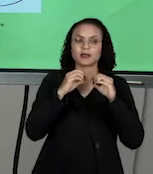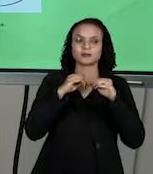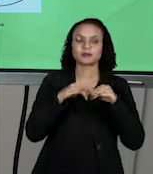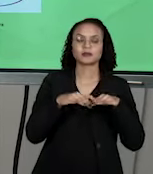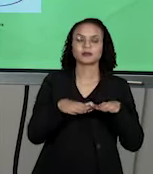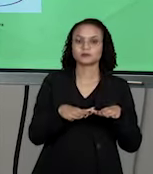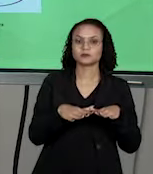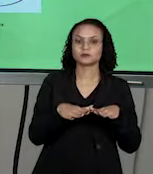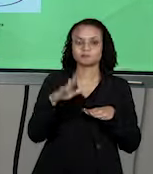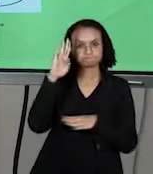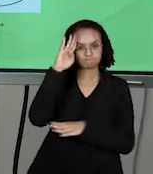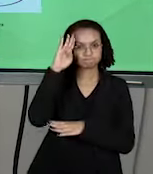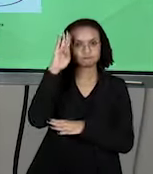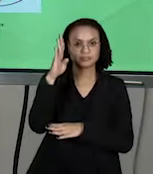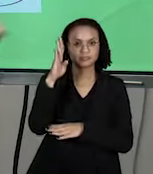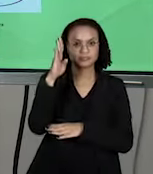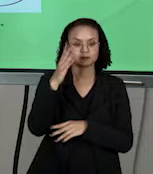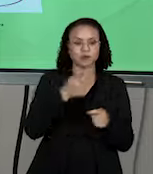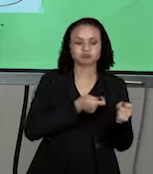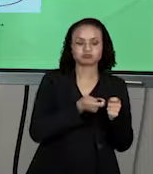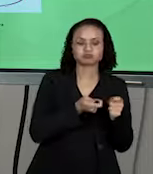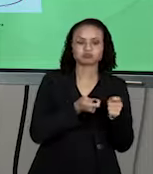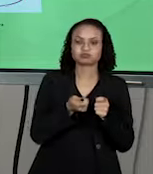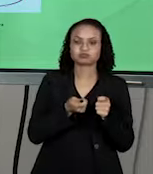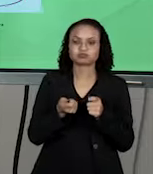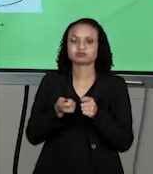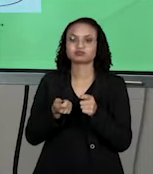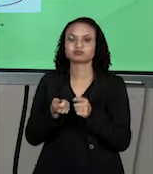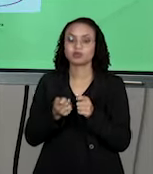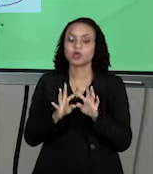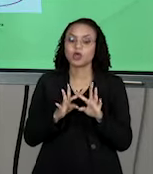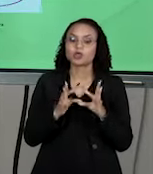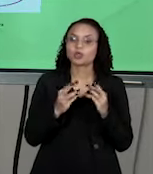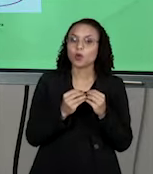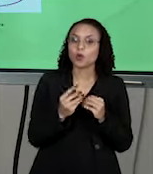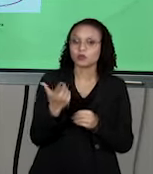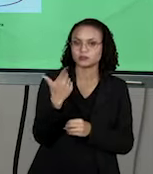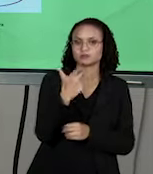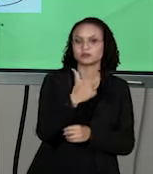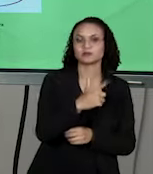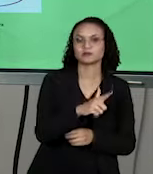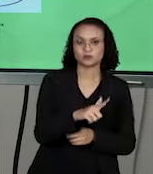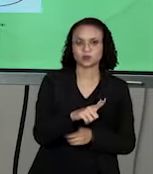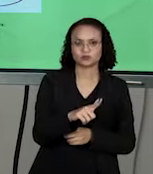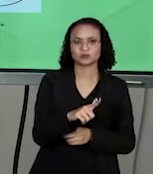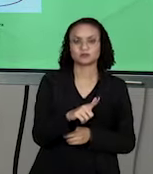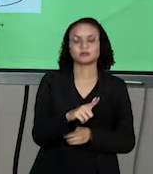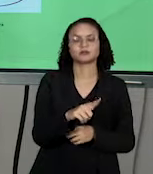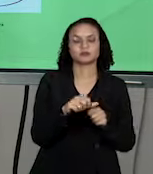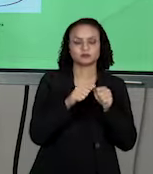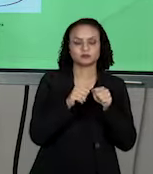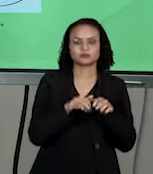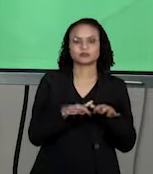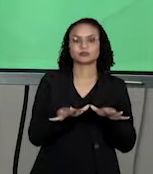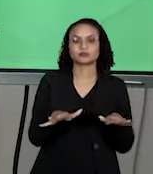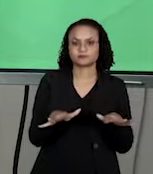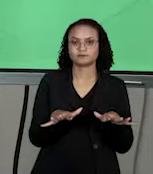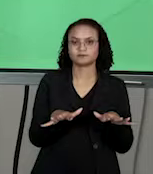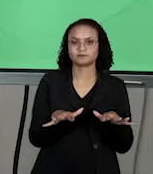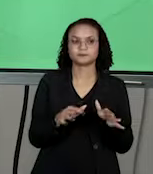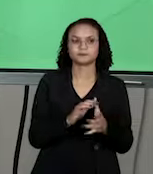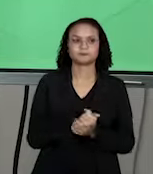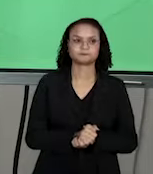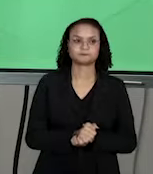glândula mestre por coordenar todas as demais glândulas a produzirem os seus respectivos hormônios,